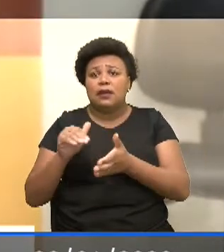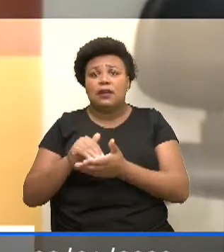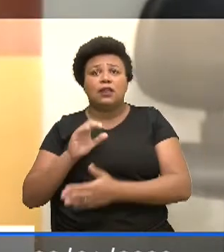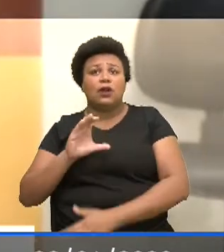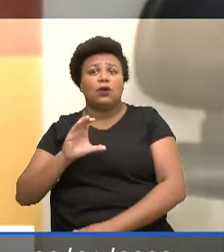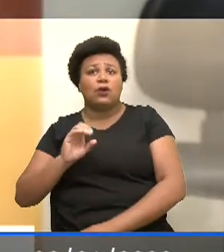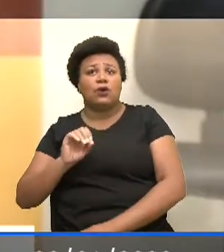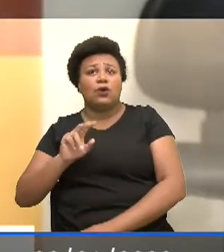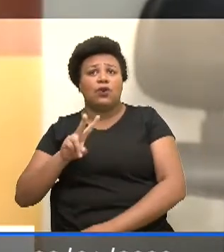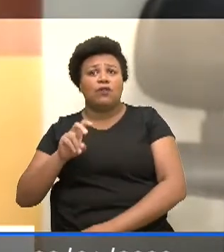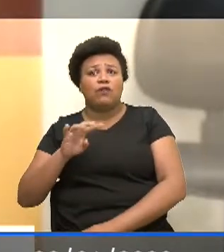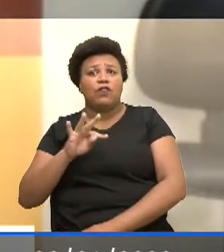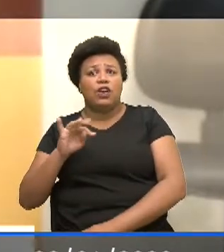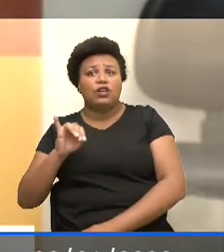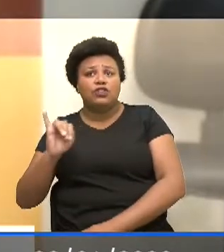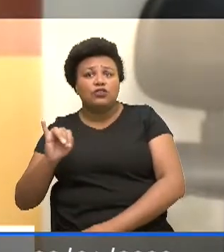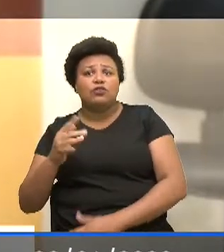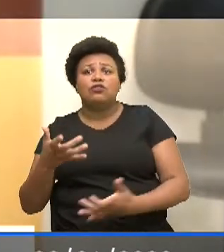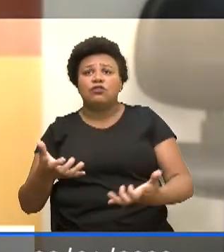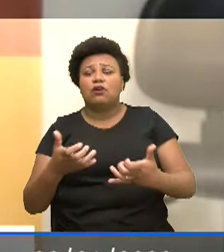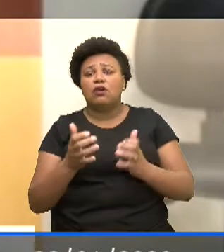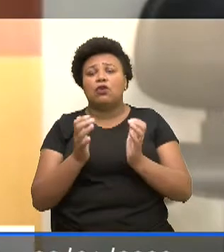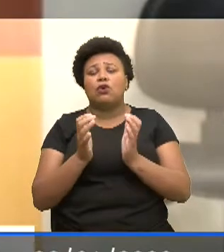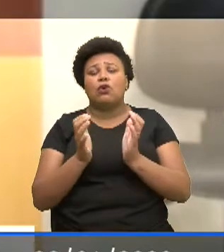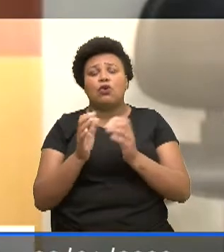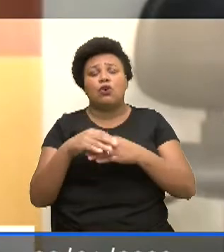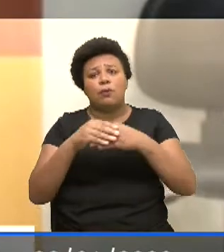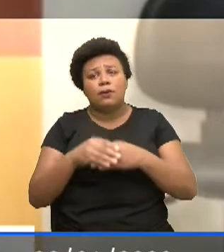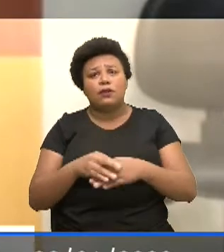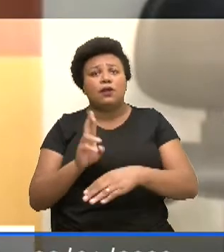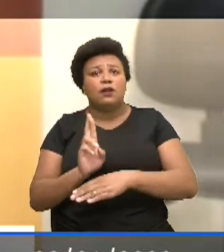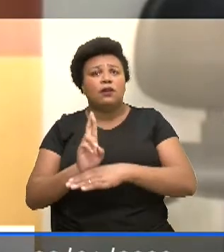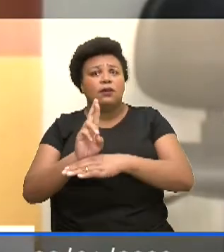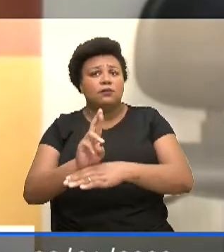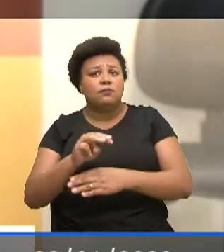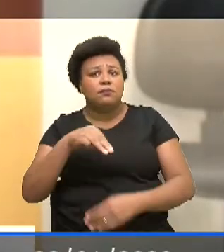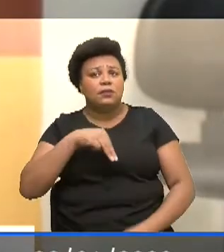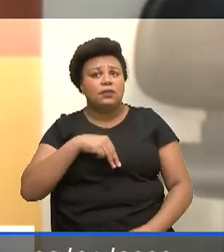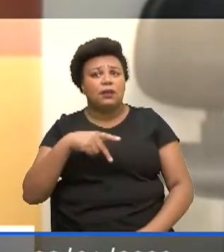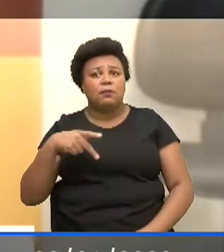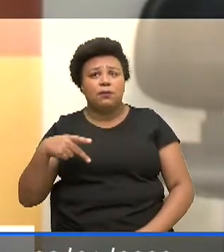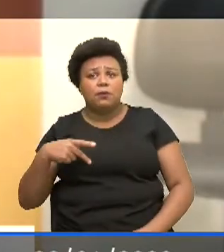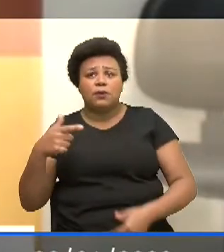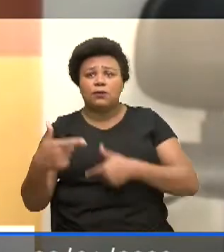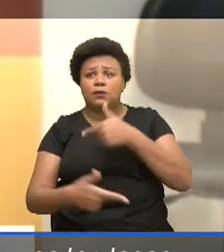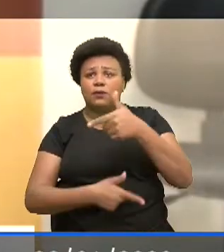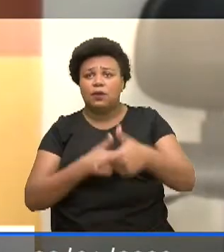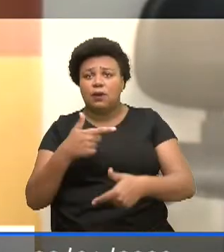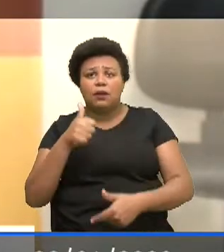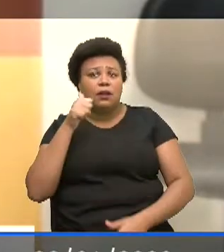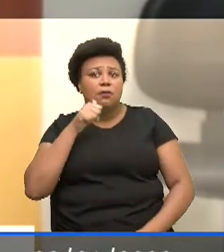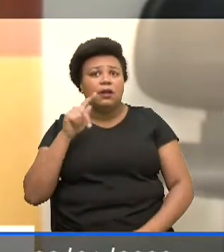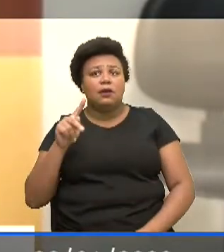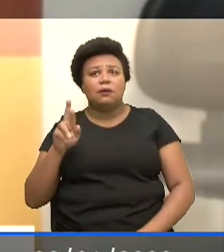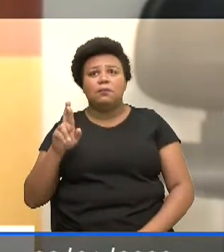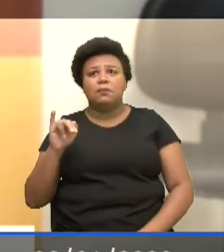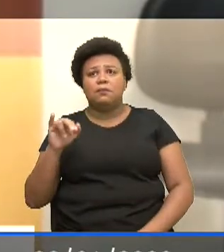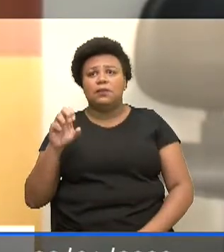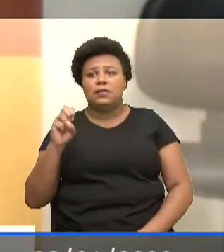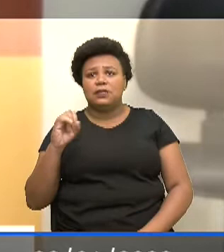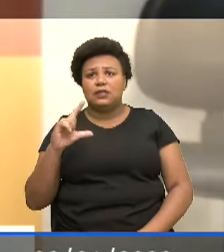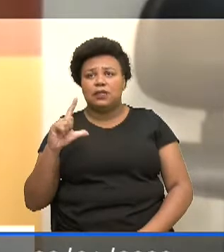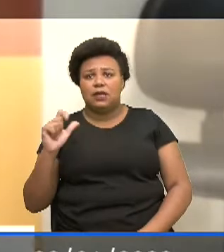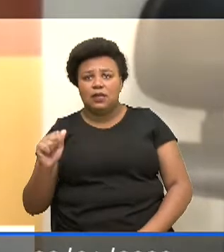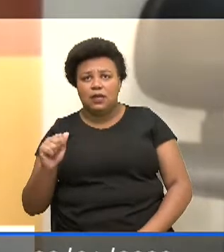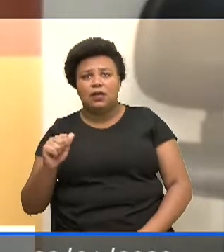Covarte, queria cumprimentar na representação do Ministério Público do Trabalho, doutora Priscila, doutora Ângela Rotundo, do